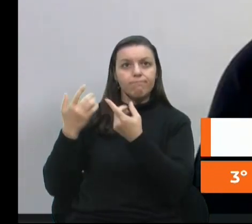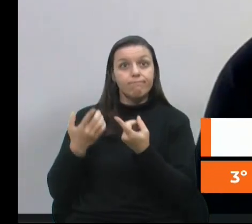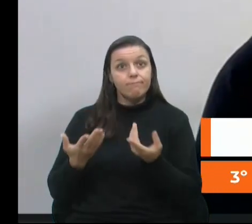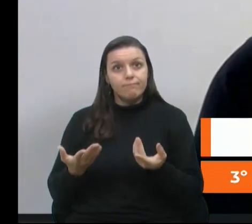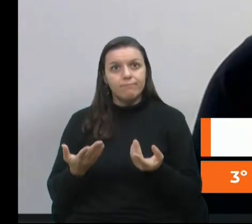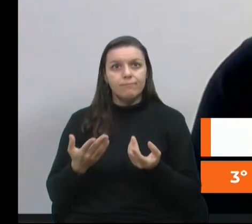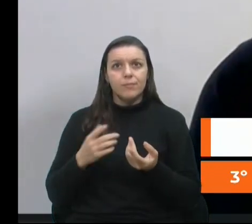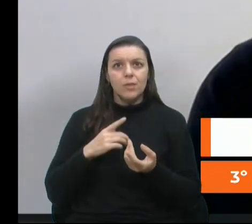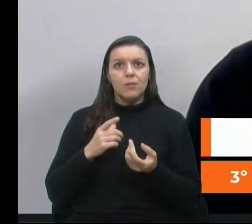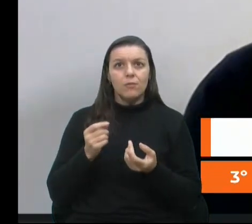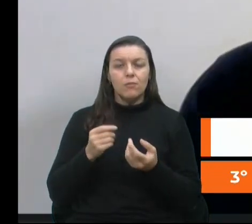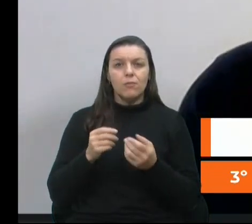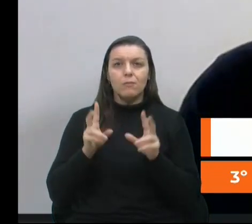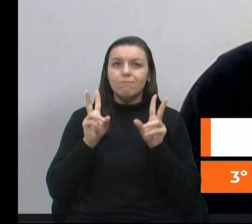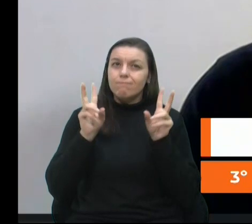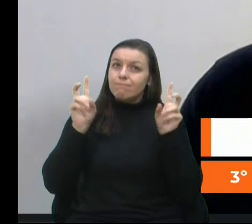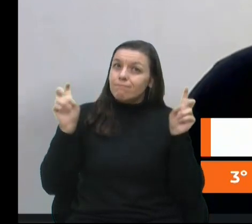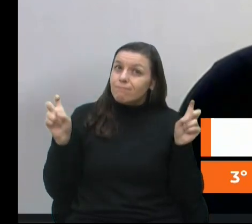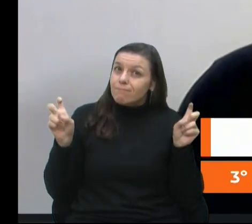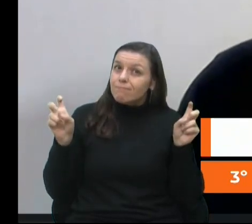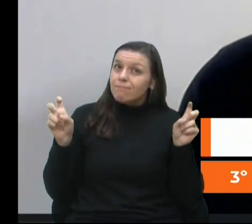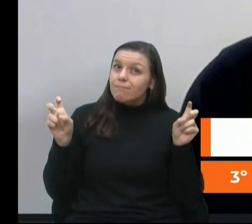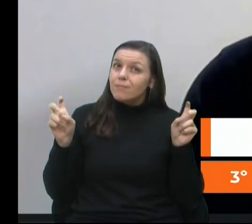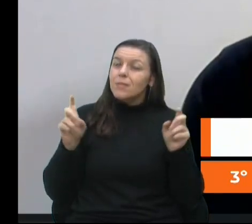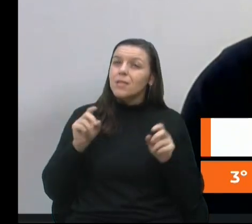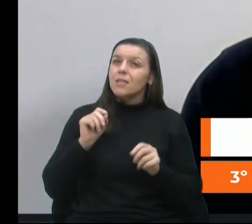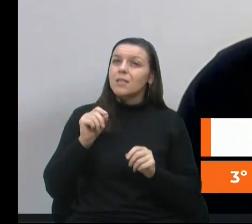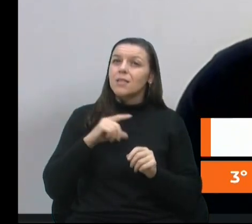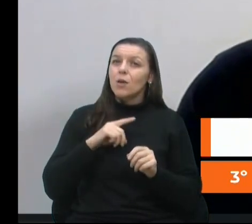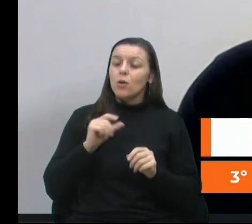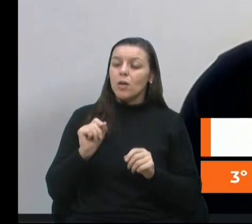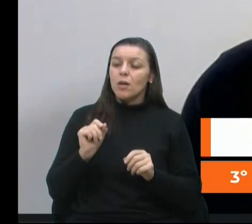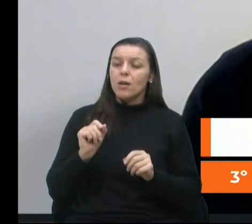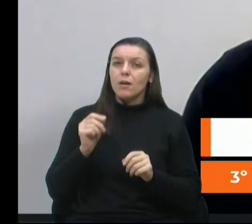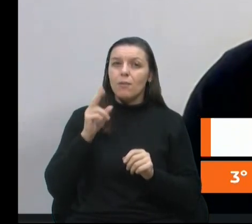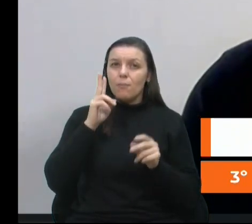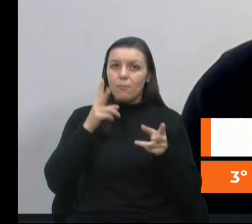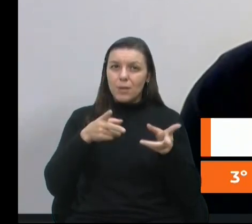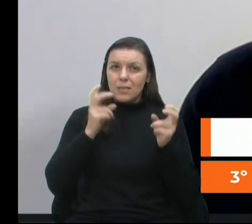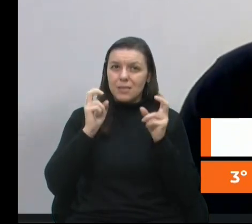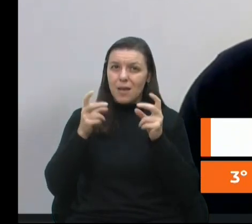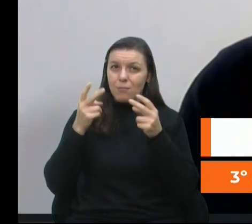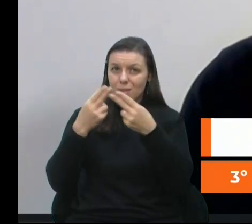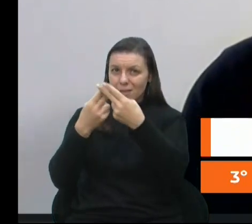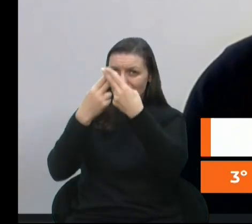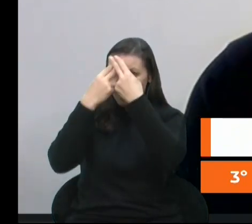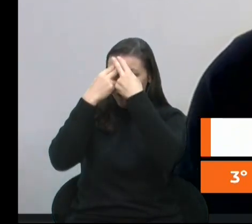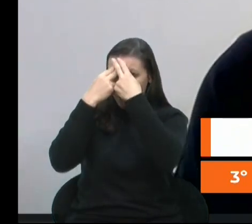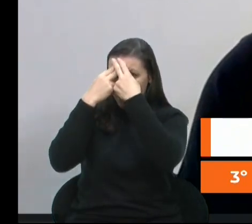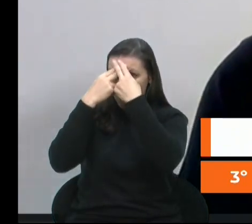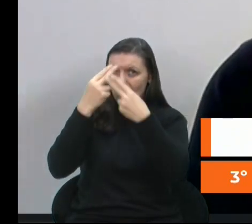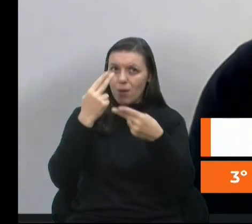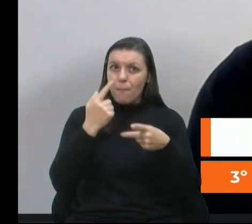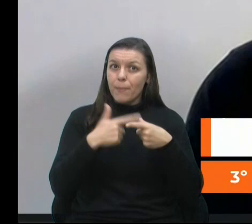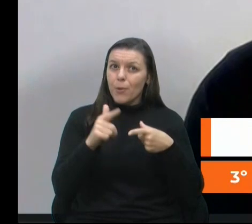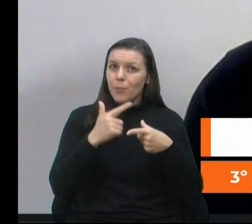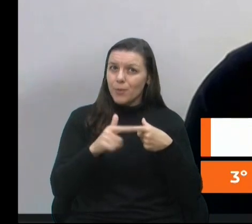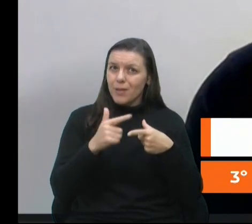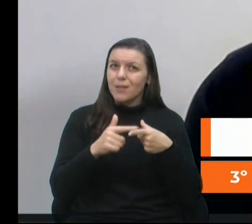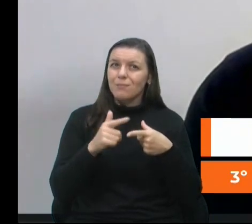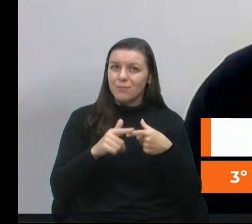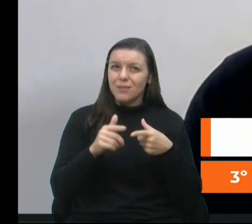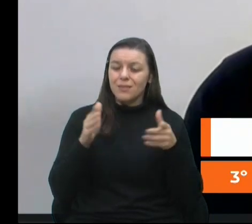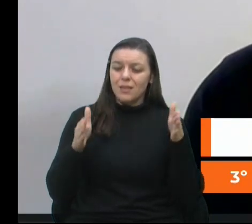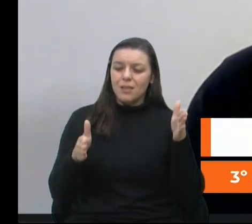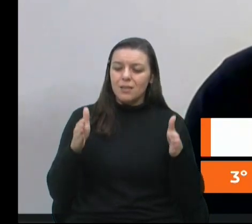é onde, eu vou abrir um parênteses aqui que é a parte, é onde a gente vê tantos traumas, tantos problemas gerados nessa